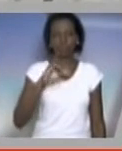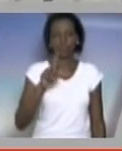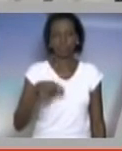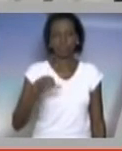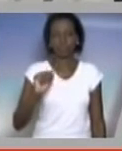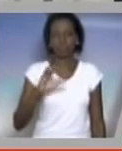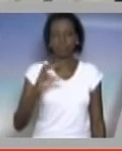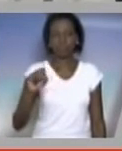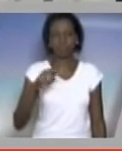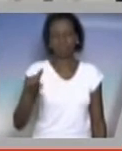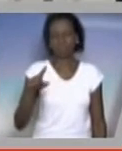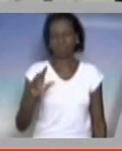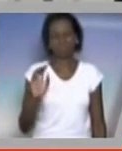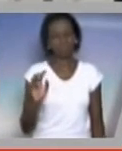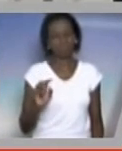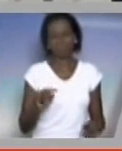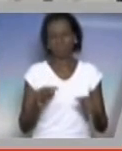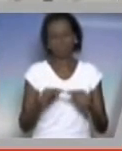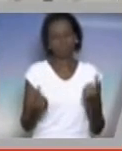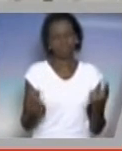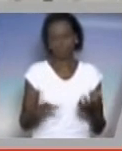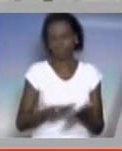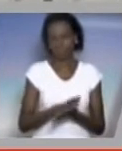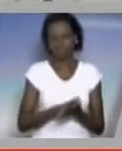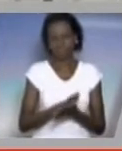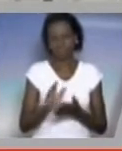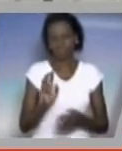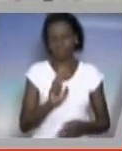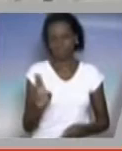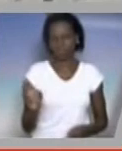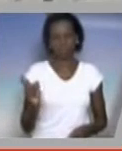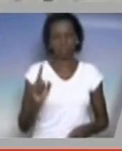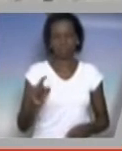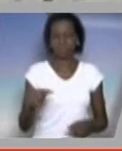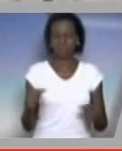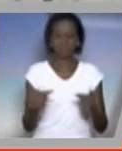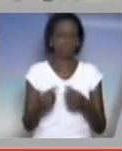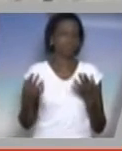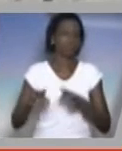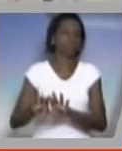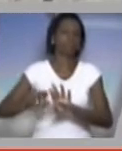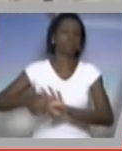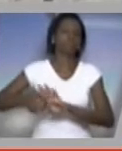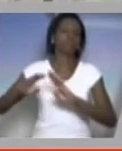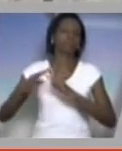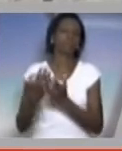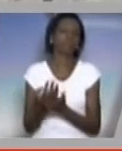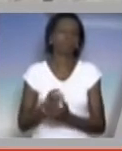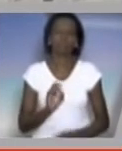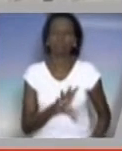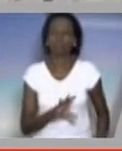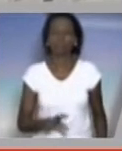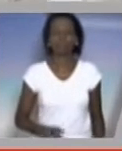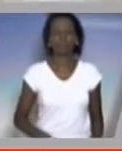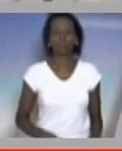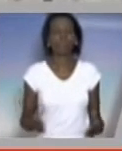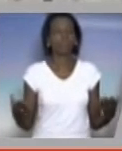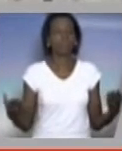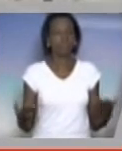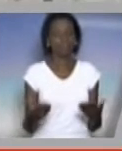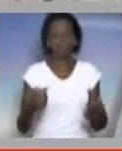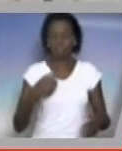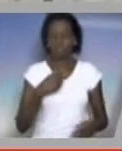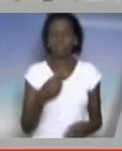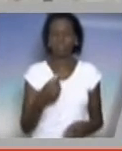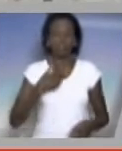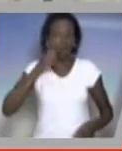na educação. Mas, como se não bastasse isso, nós iniciamos o ano, agora, primeiramente, eu